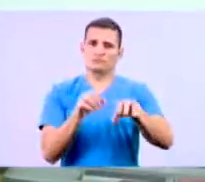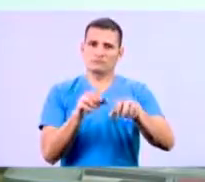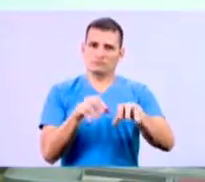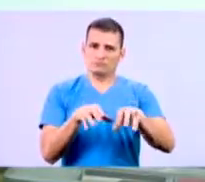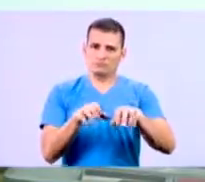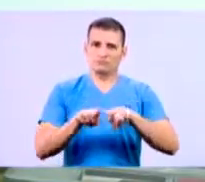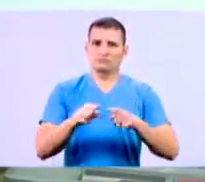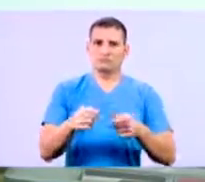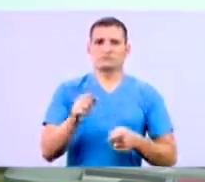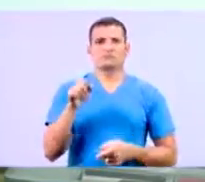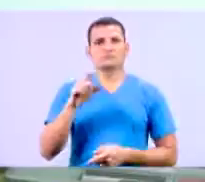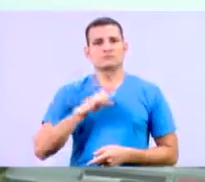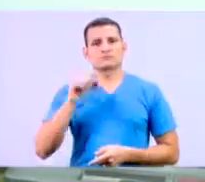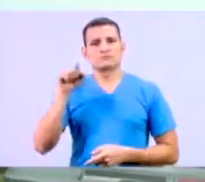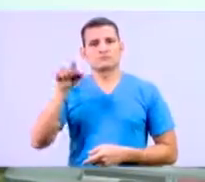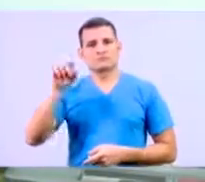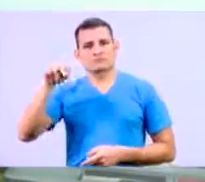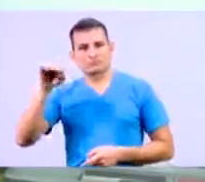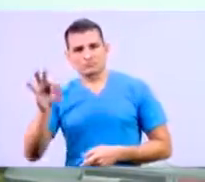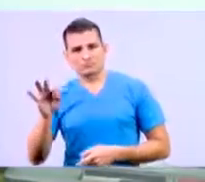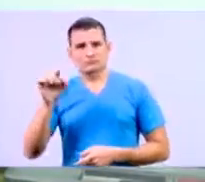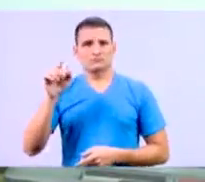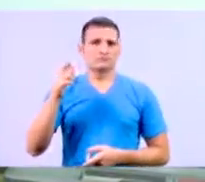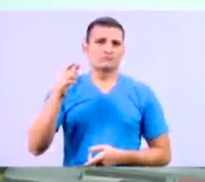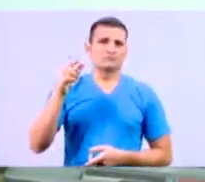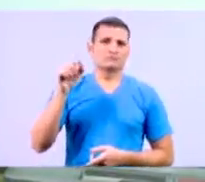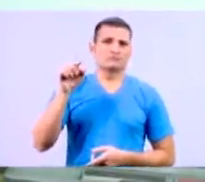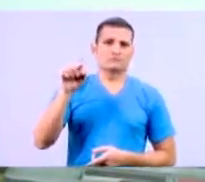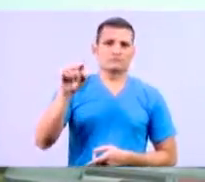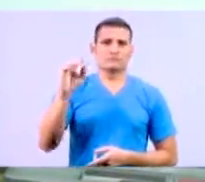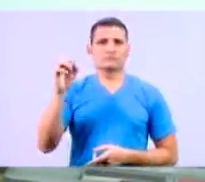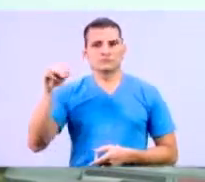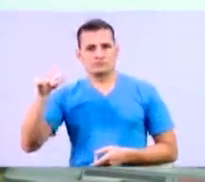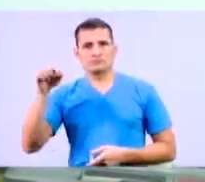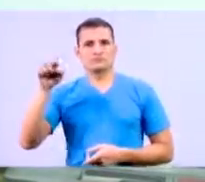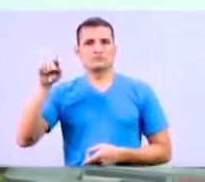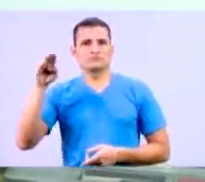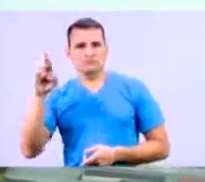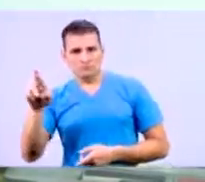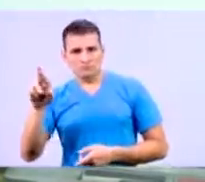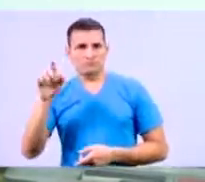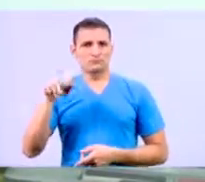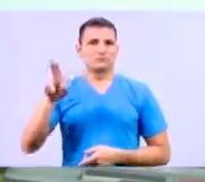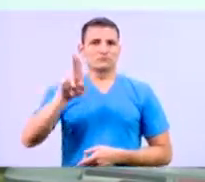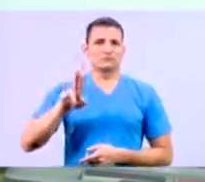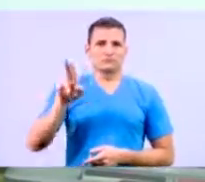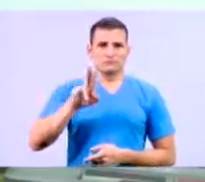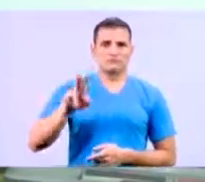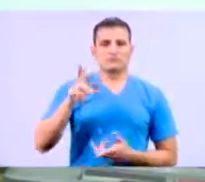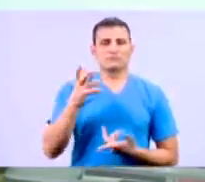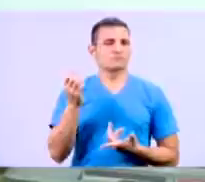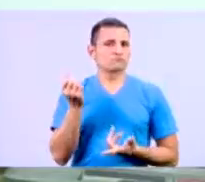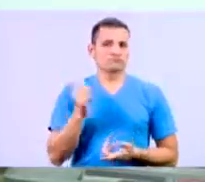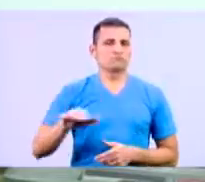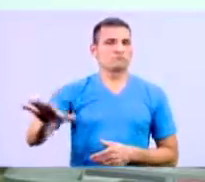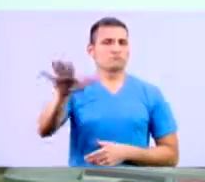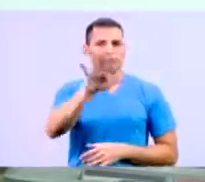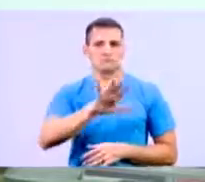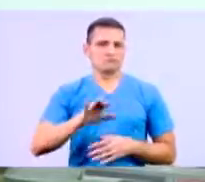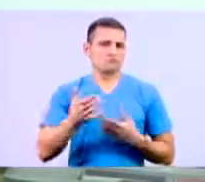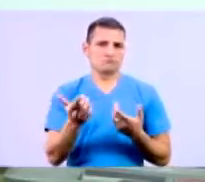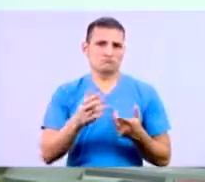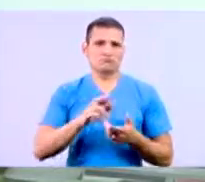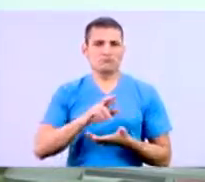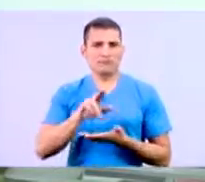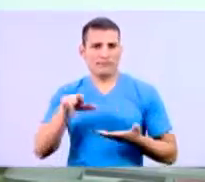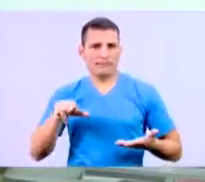Mas existem lá .net.br, o famoso .com.br, que é utilizado para fins gerais, né, comerciais e por